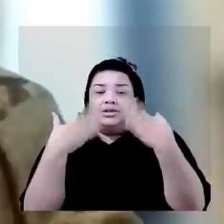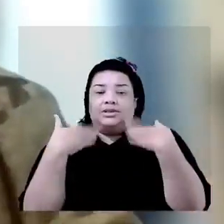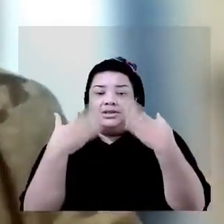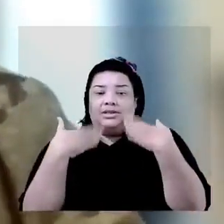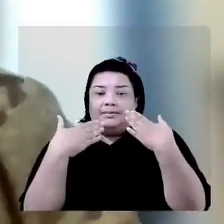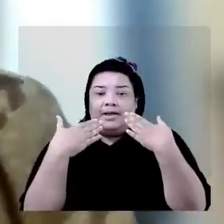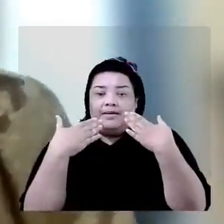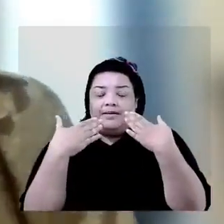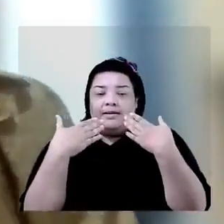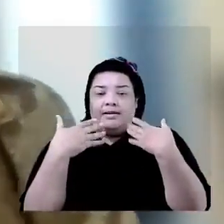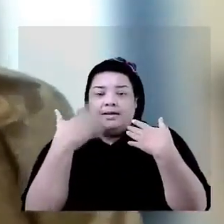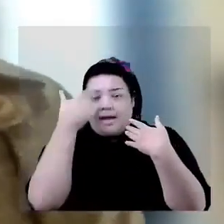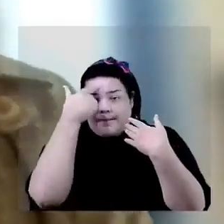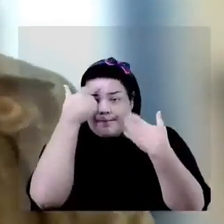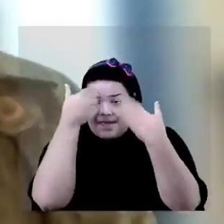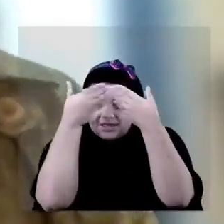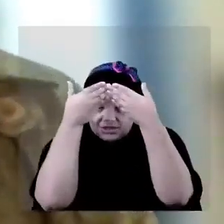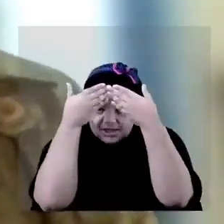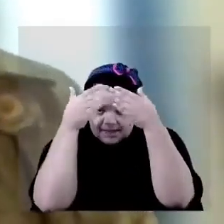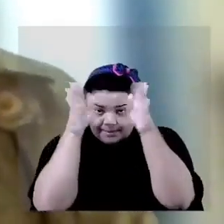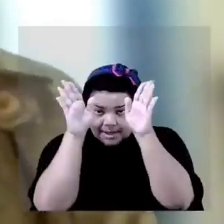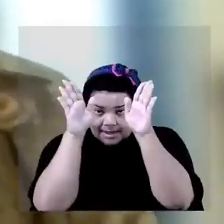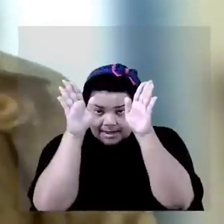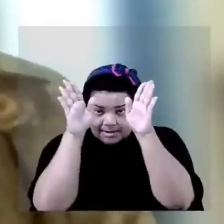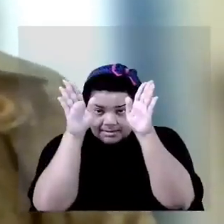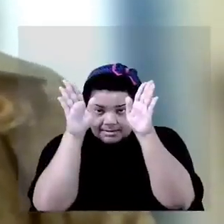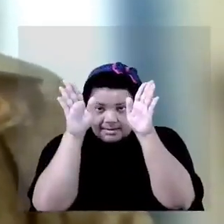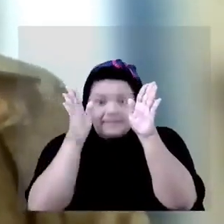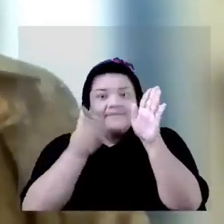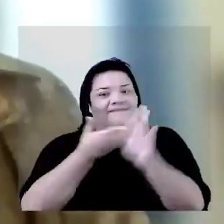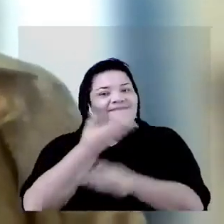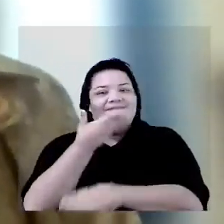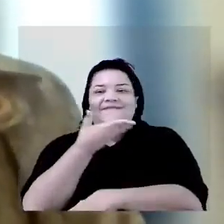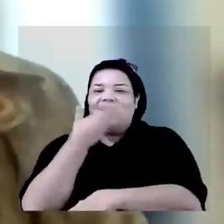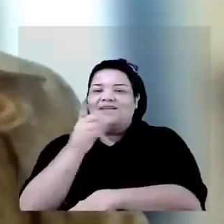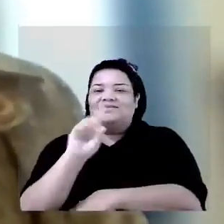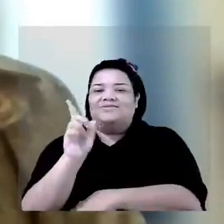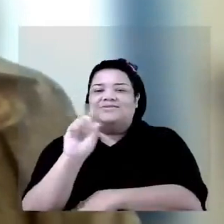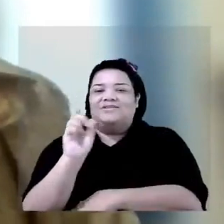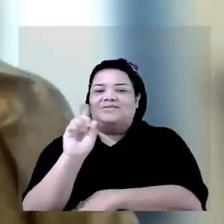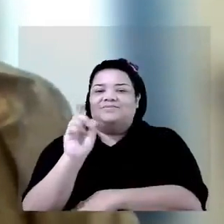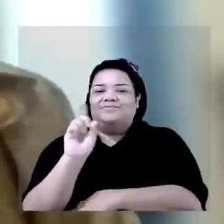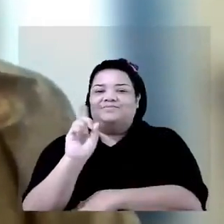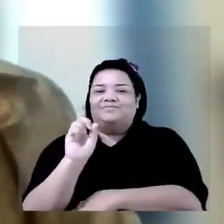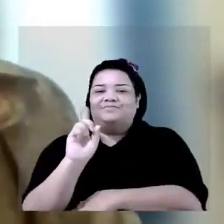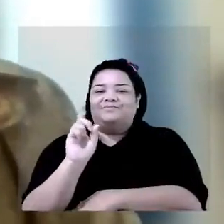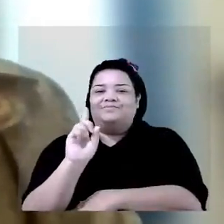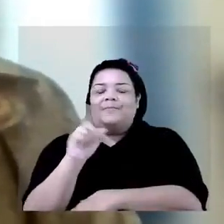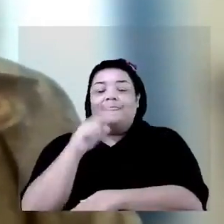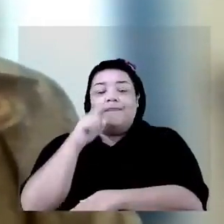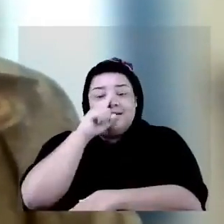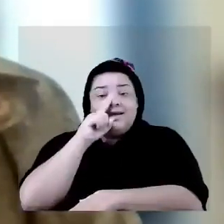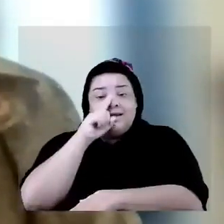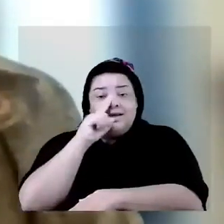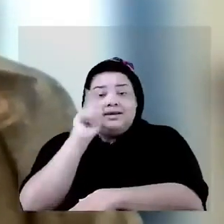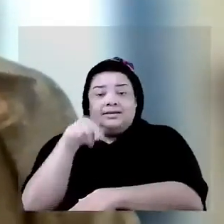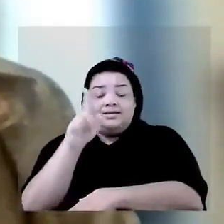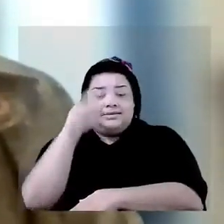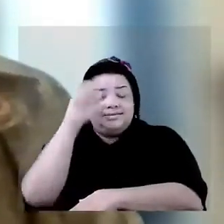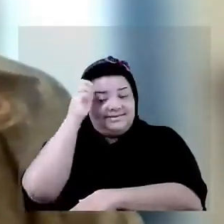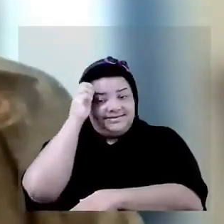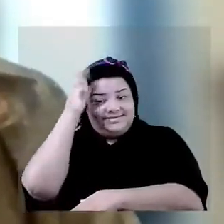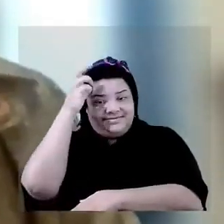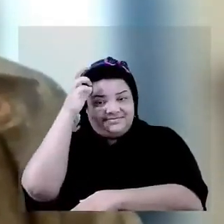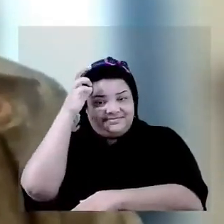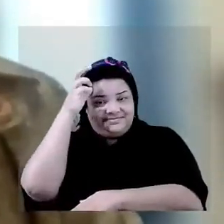fácil. Então, a mudança cultural, ela é fundamental. O risco é cultural. Cíntia Irome Nakazawa,